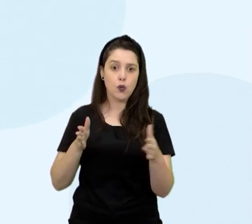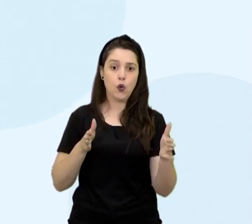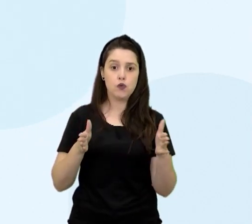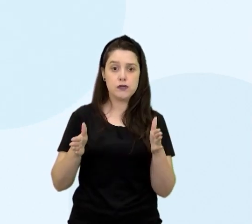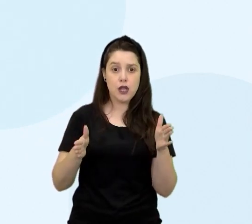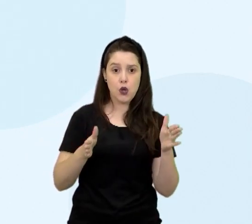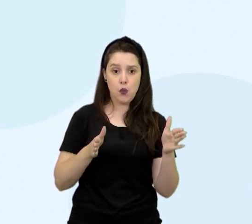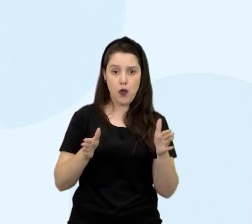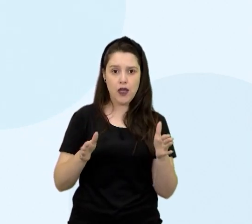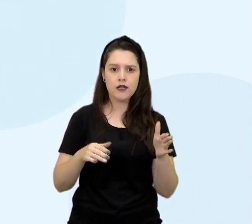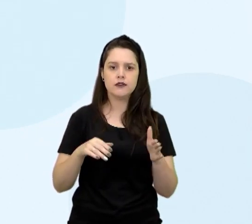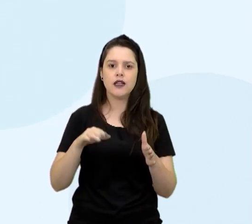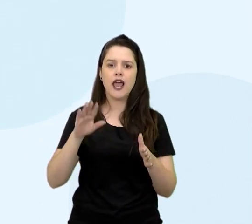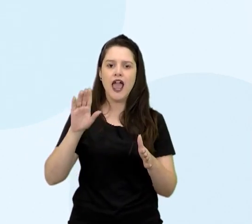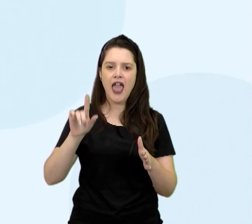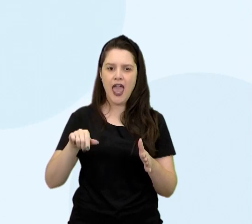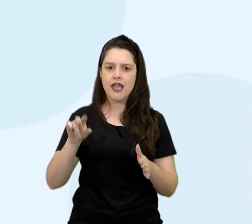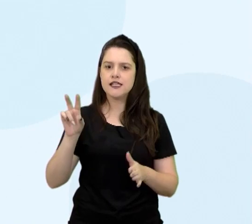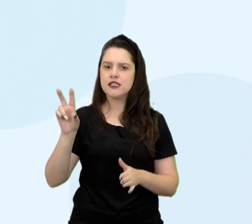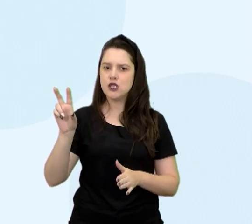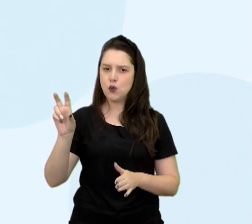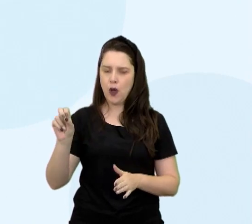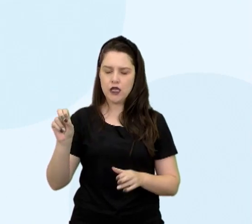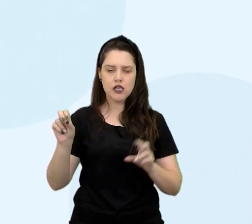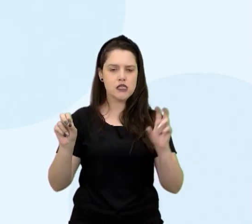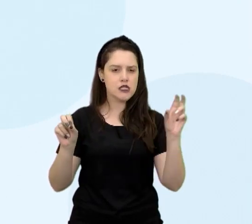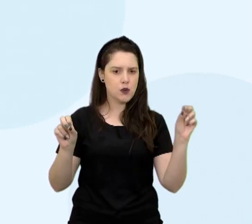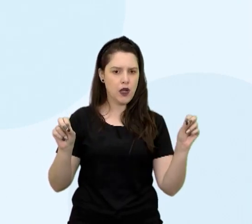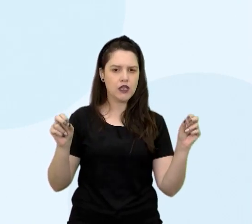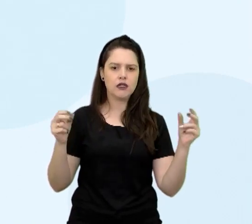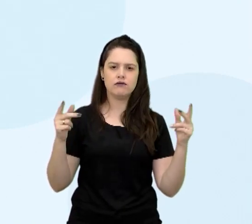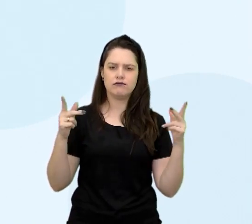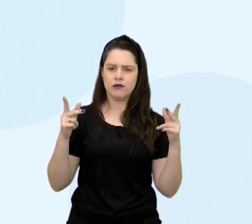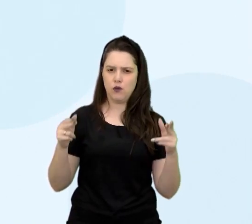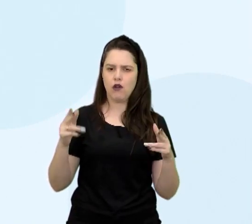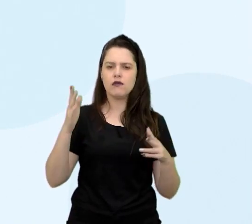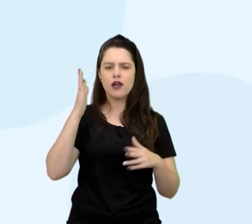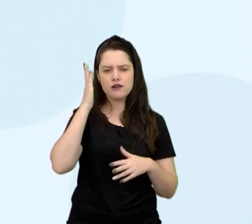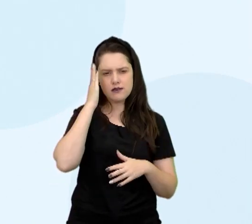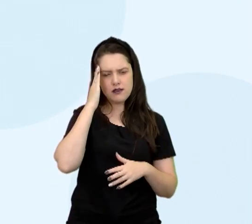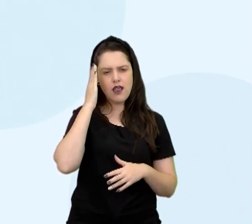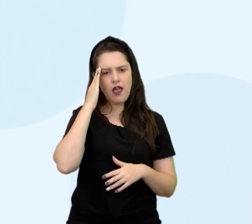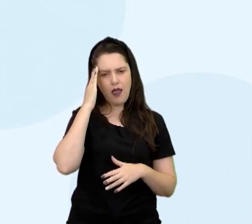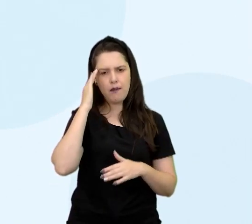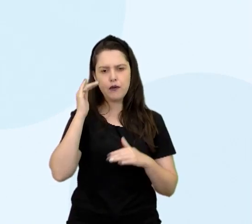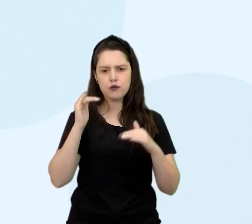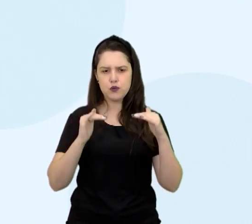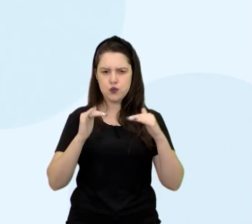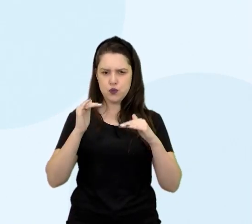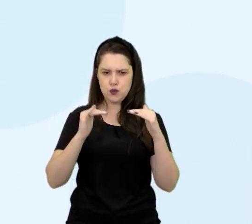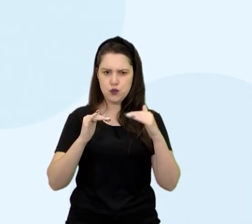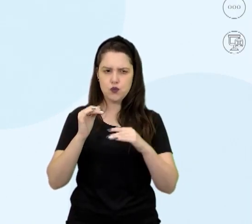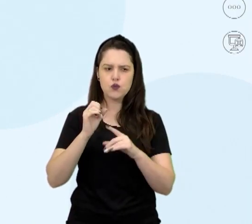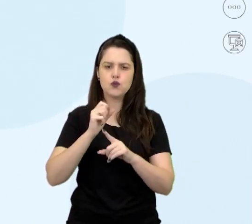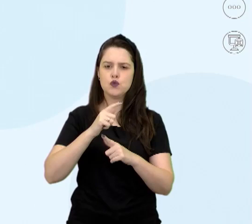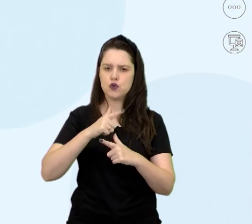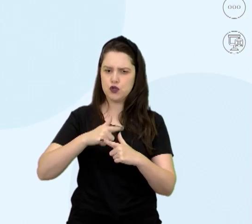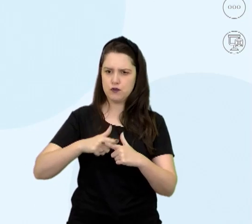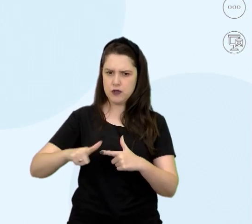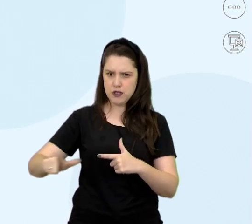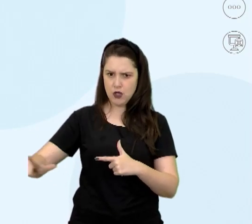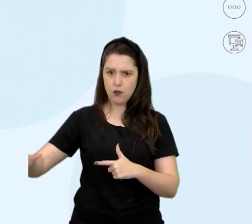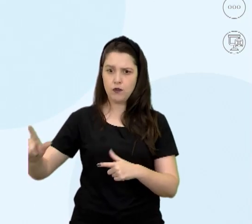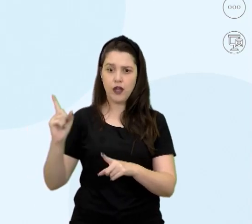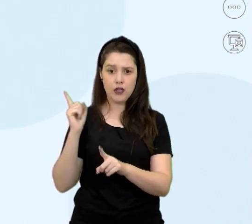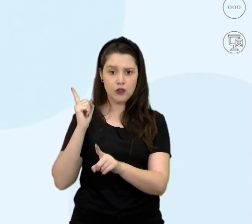este daqui é 50 também. E aí, ó, você sabe que os lados devem ser proporcionais. Sim. Faz a divisão para você descobrir quanto que é